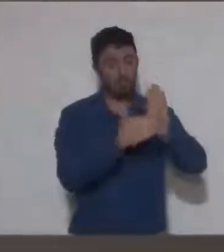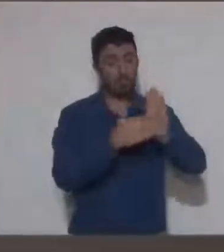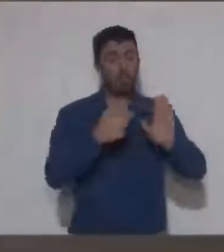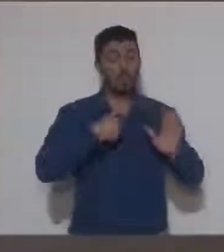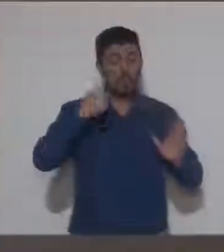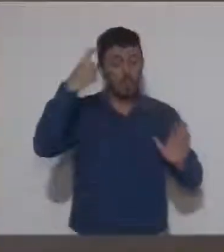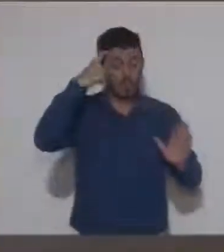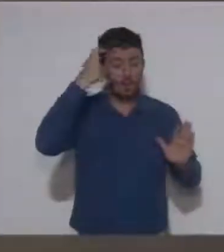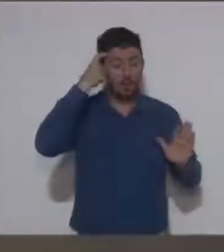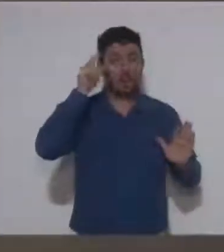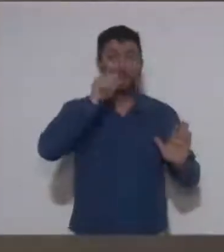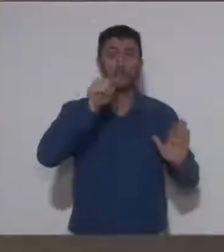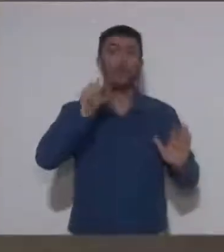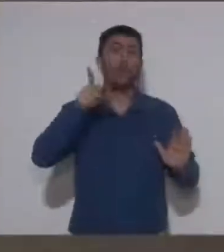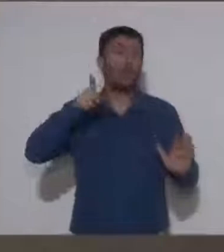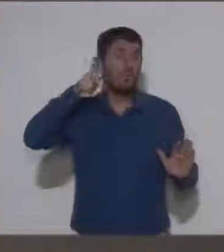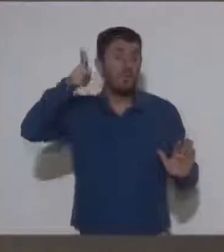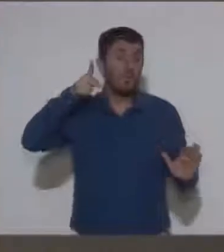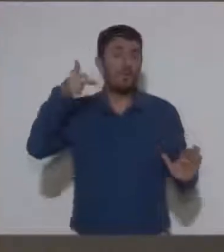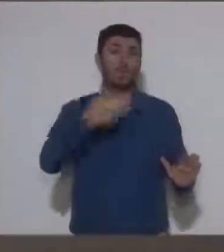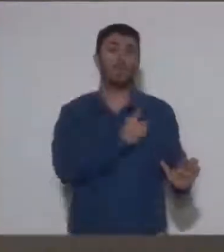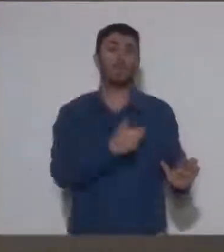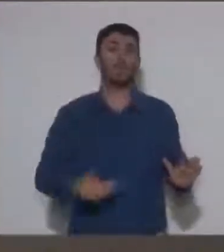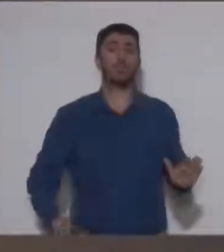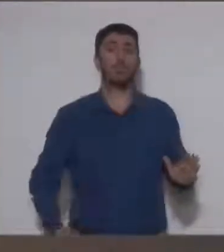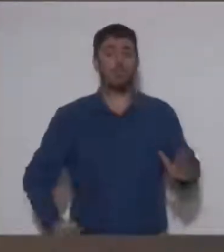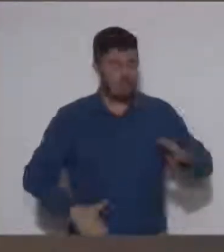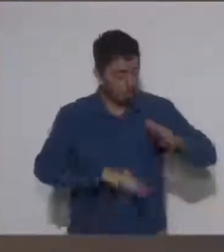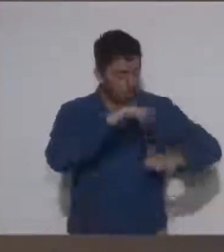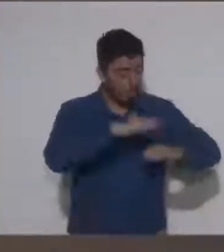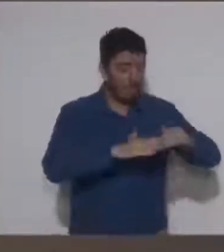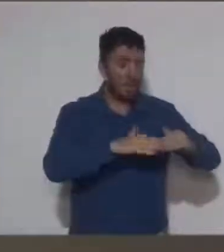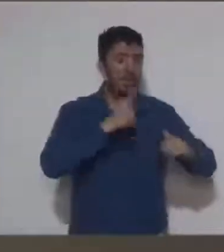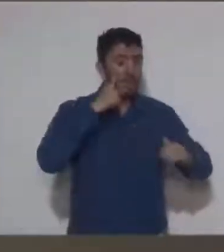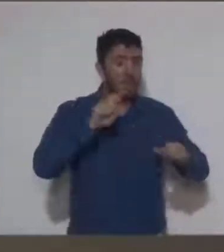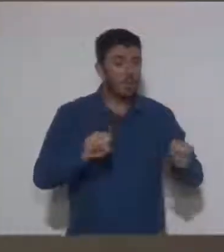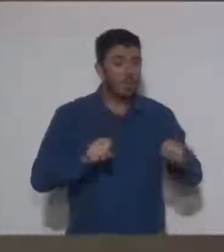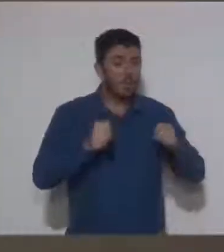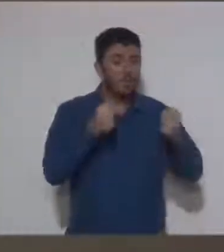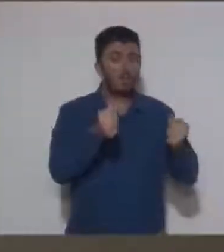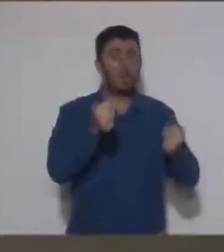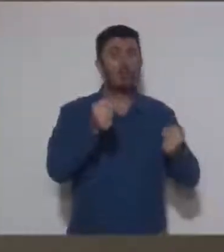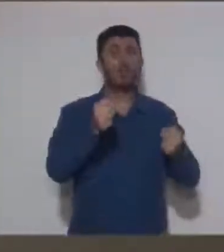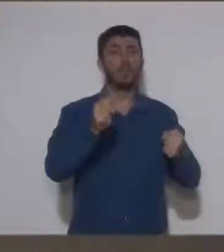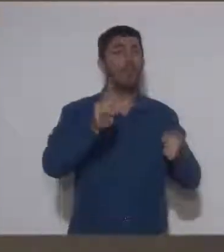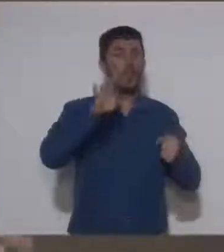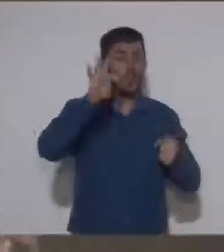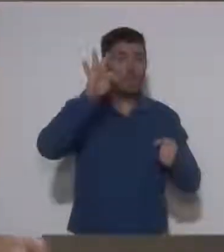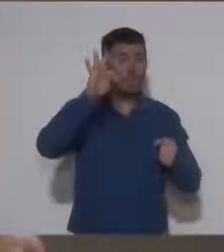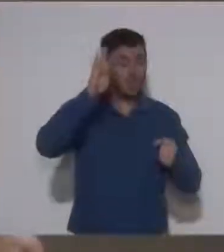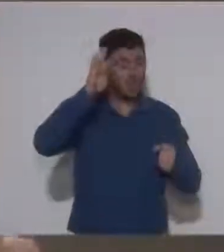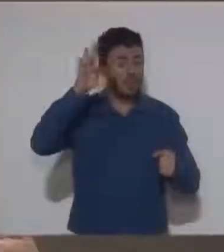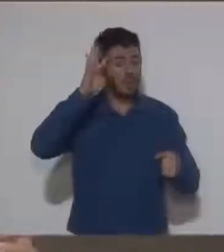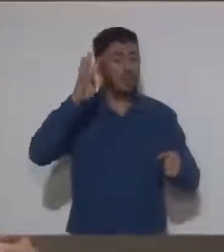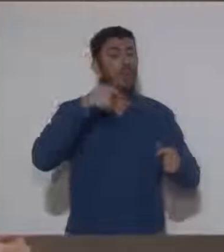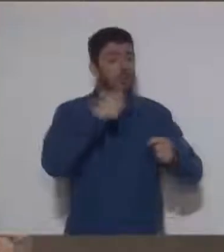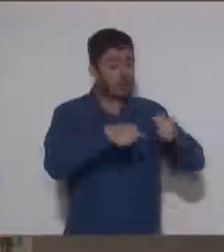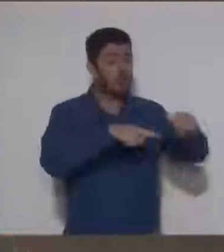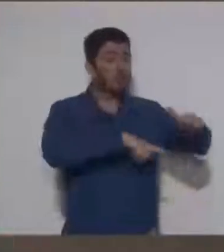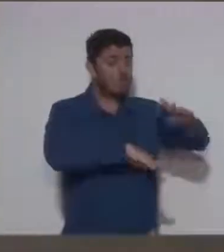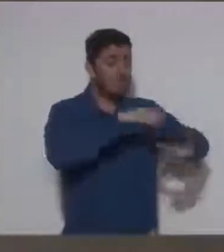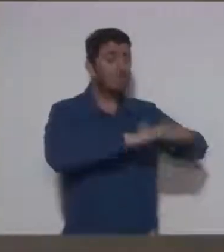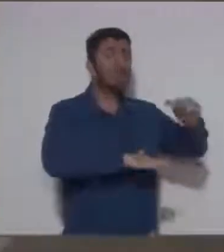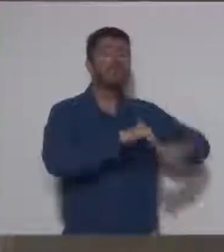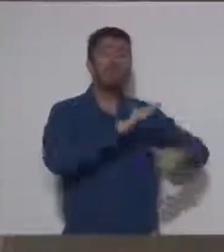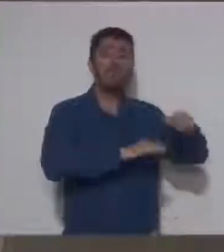é? Eu vejo um esforço, e às vezes um esforço até teórico, mas esse desafio de transformar a boa intenção